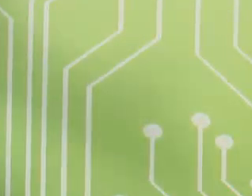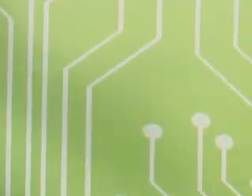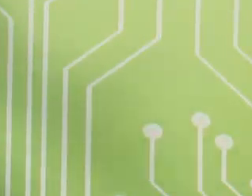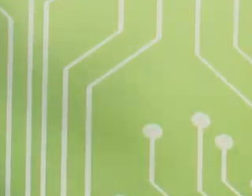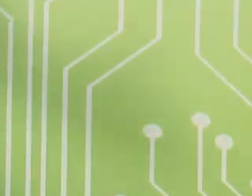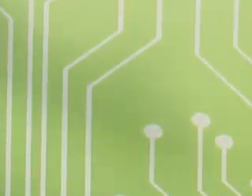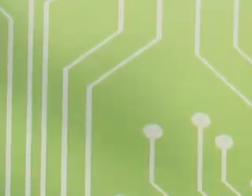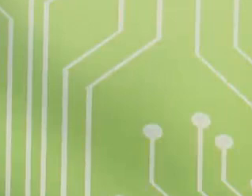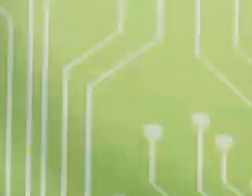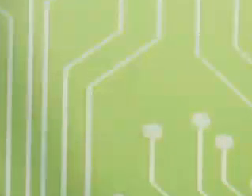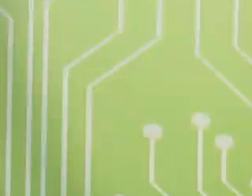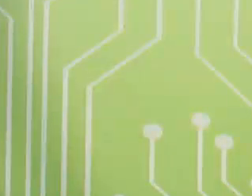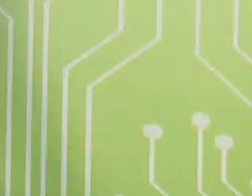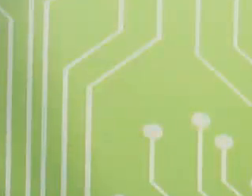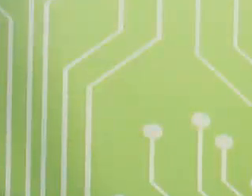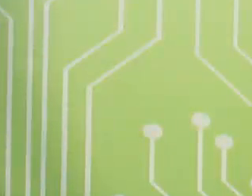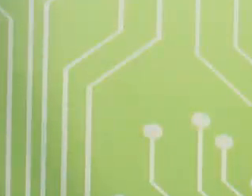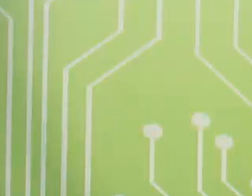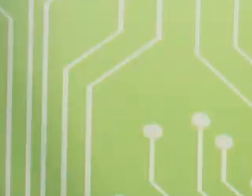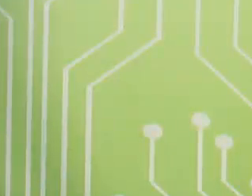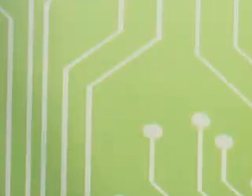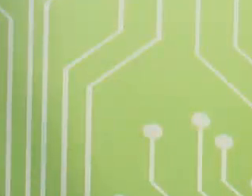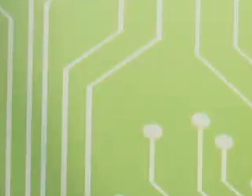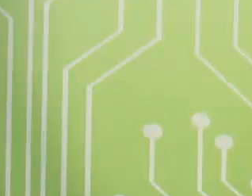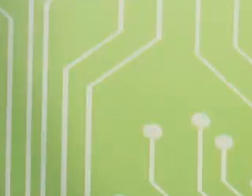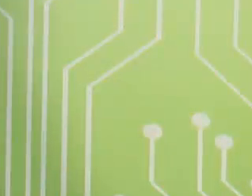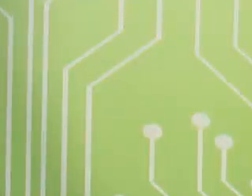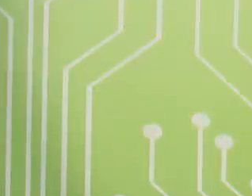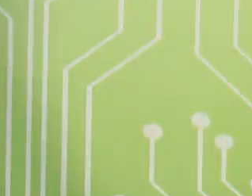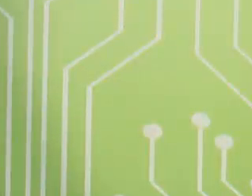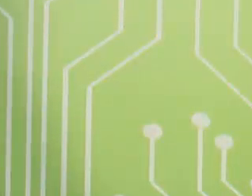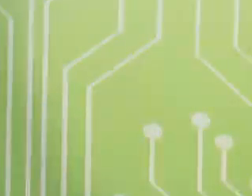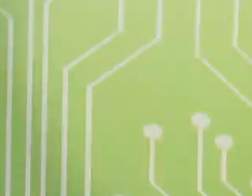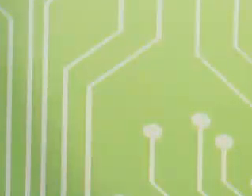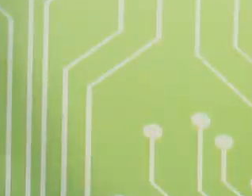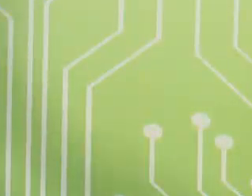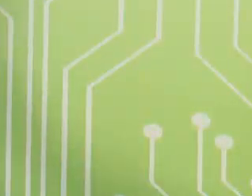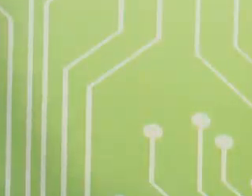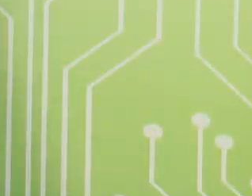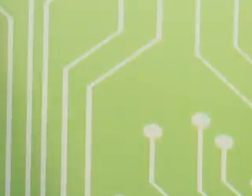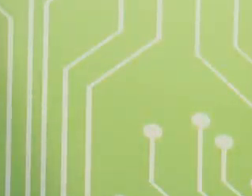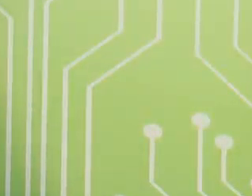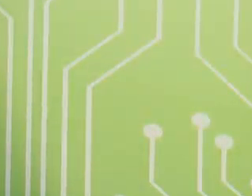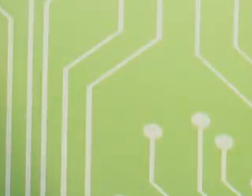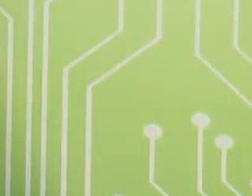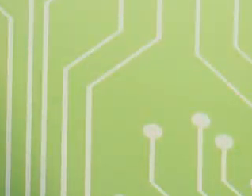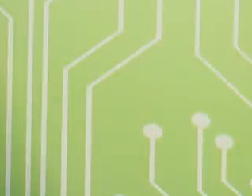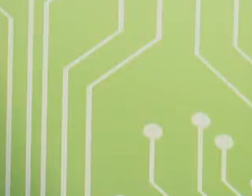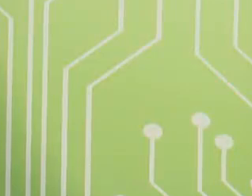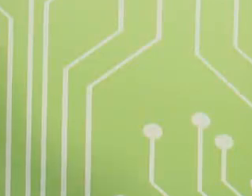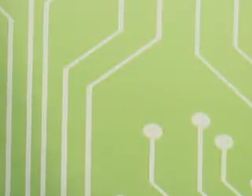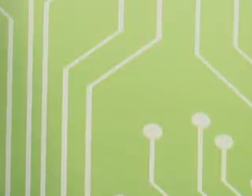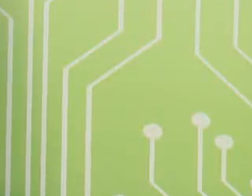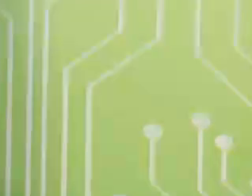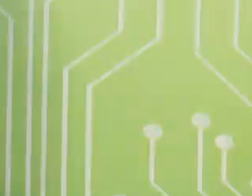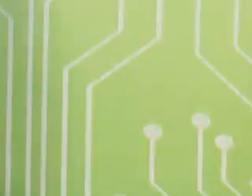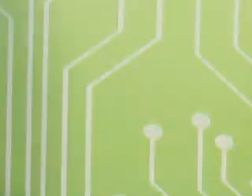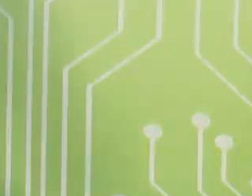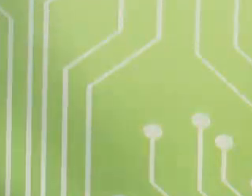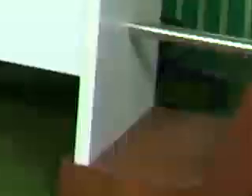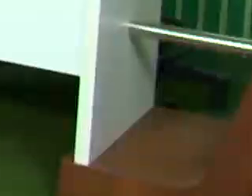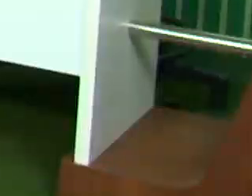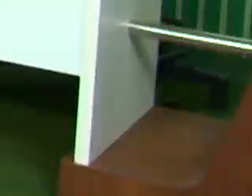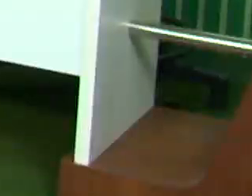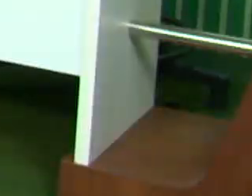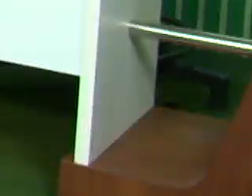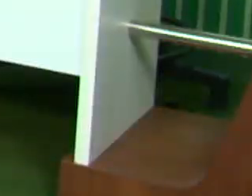bem apresentado, hoje nós vamos falar sobre desenvolvimento econômico. Eu sou a professora Denise Tontiucci e está comigo aqui